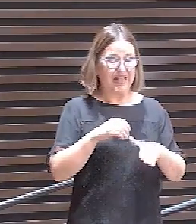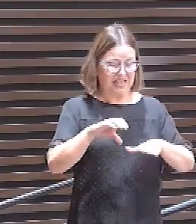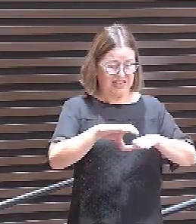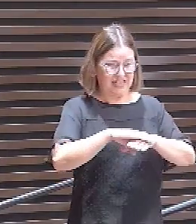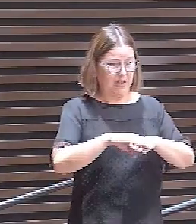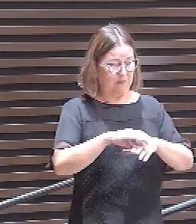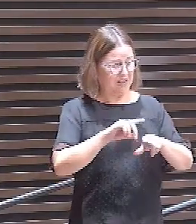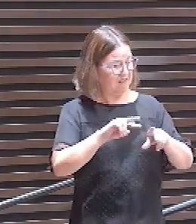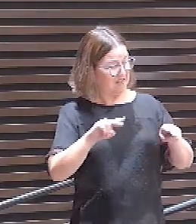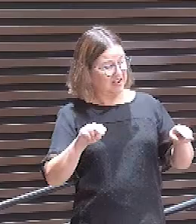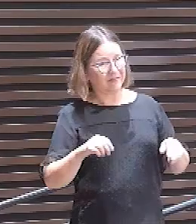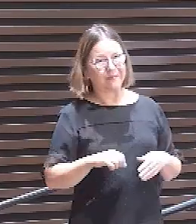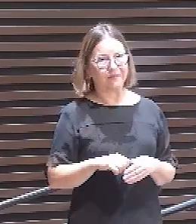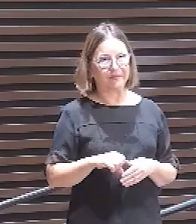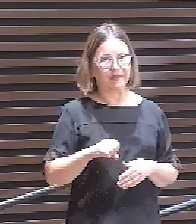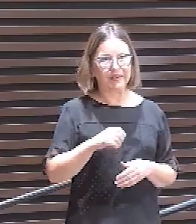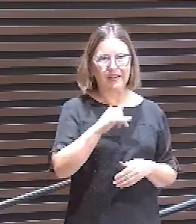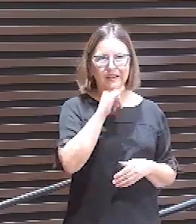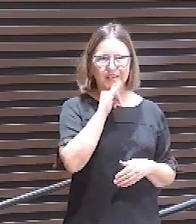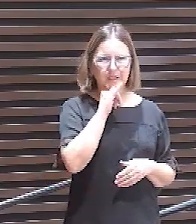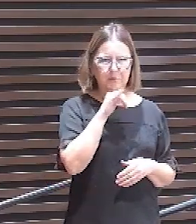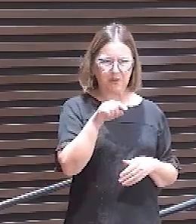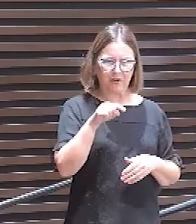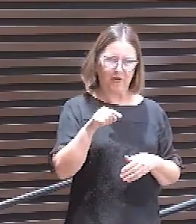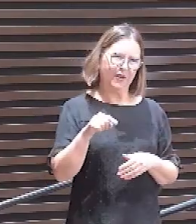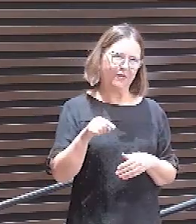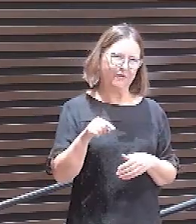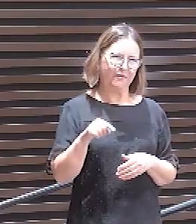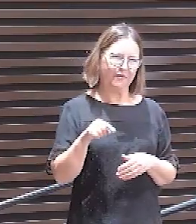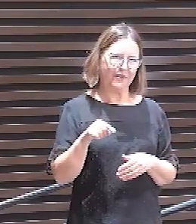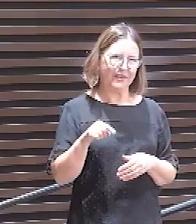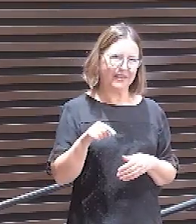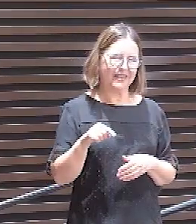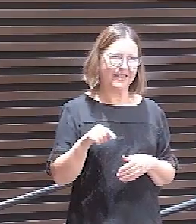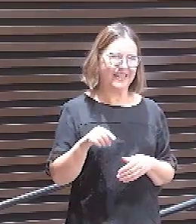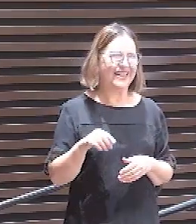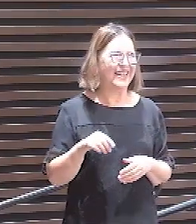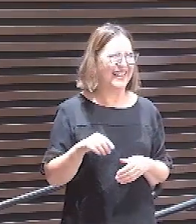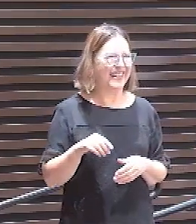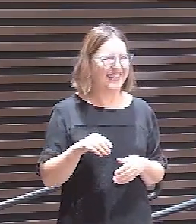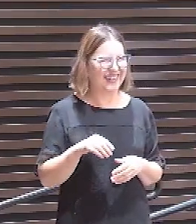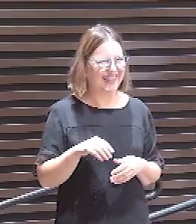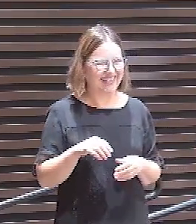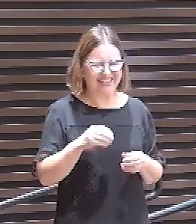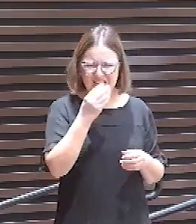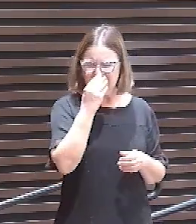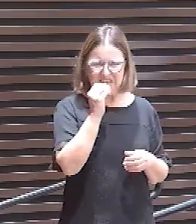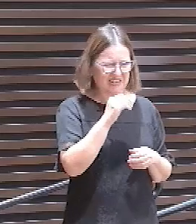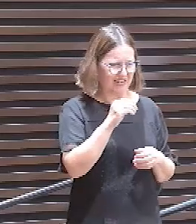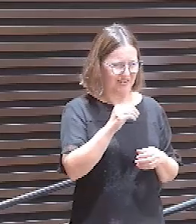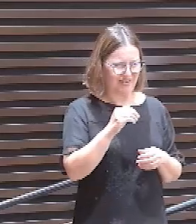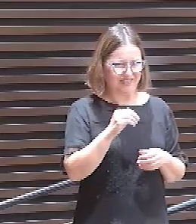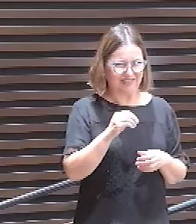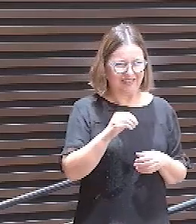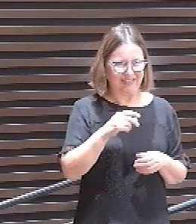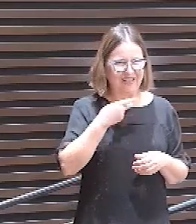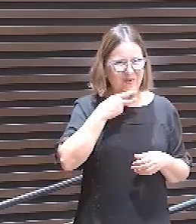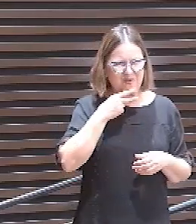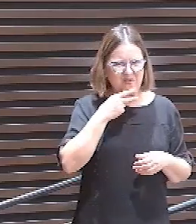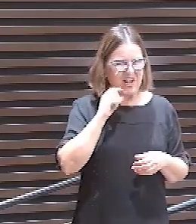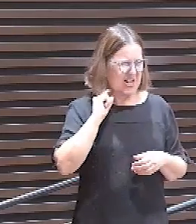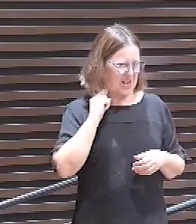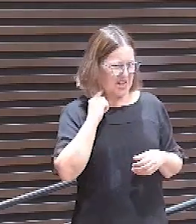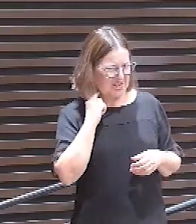Você renunciou uma cueca suja quando lhe deram um guarda-roupa inteiro? O que você está renunciando é